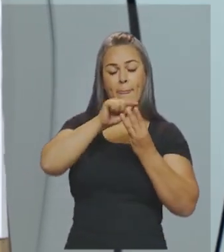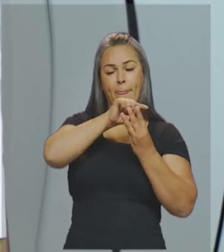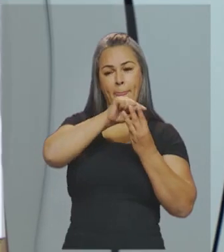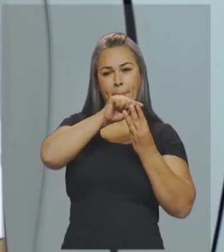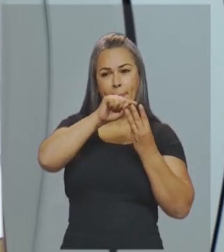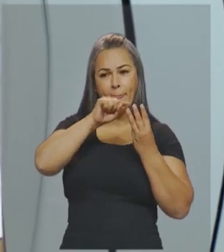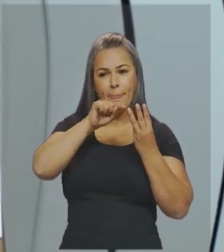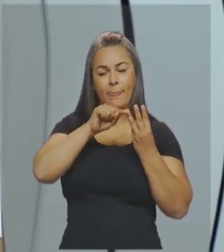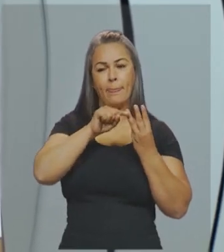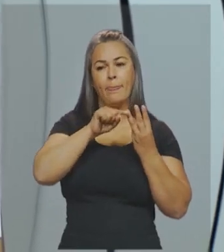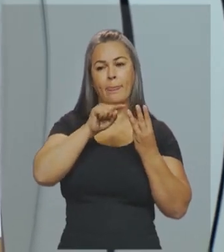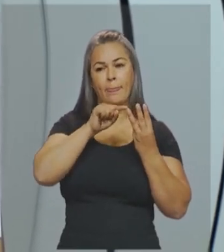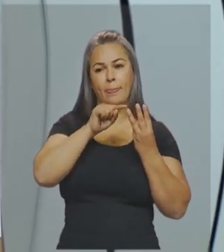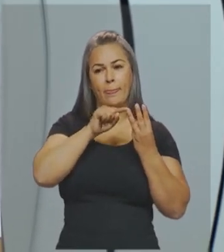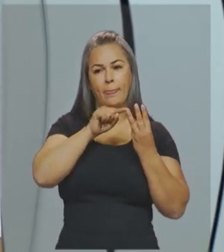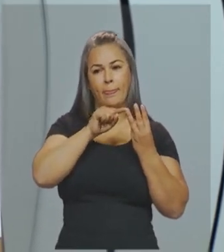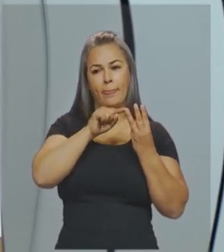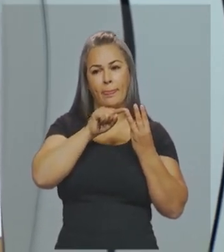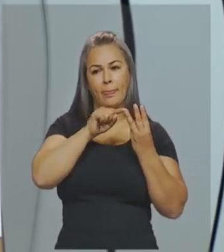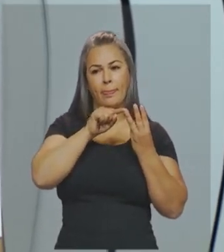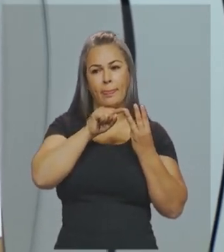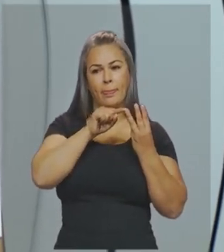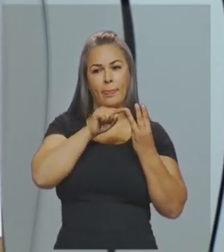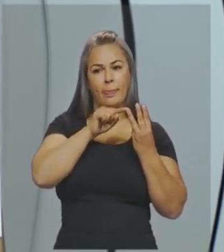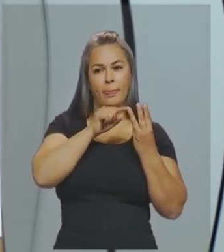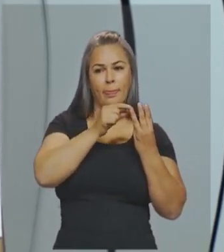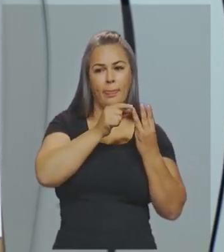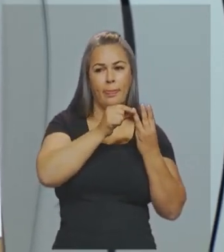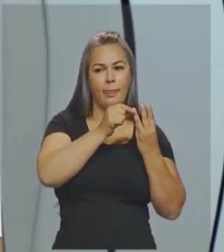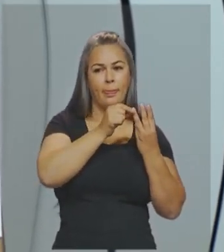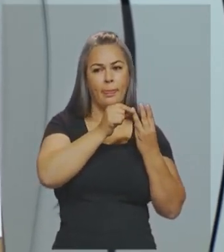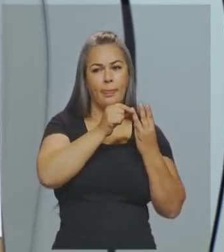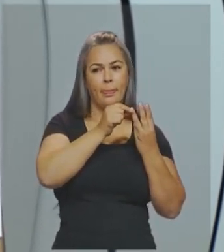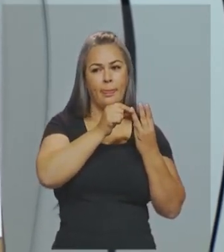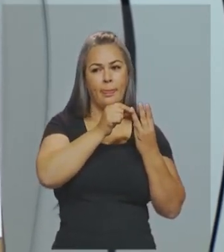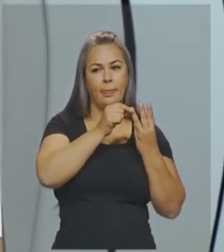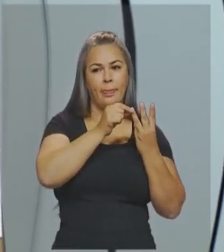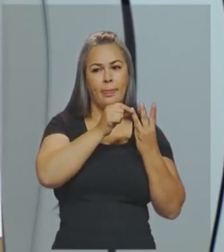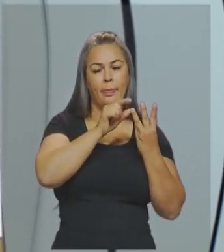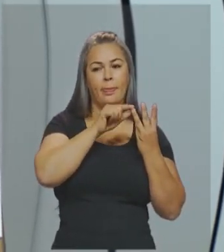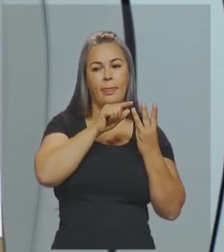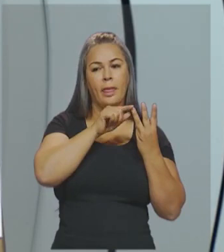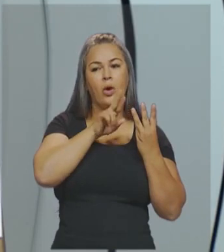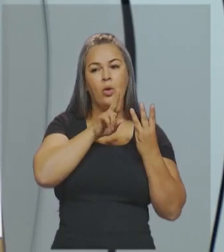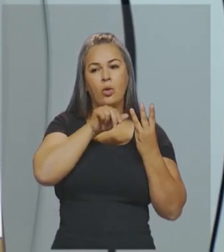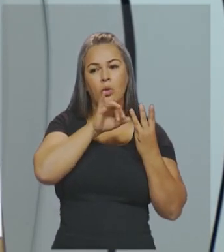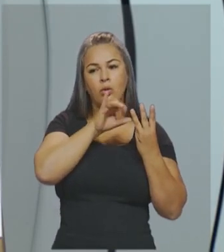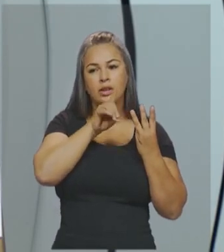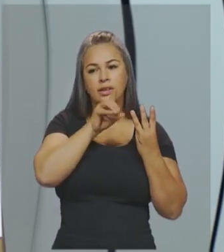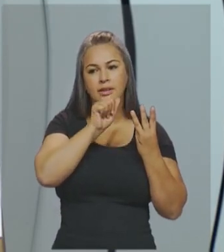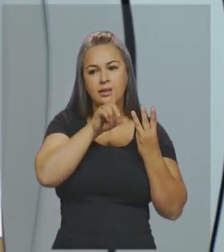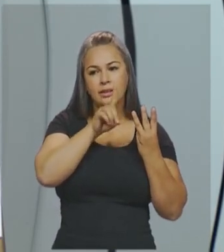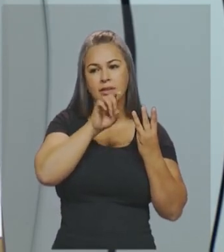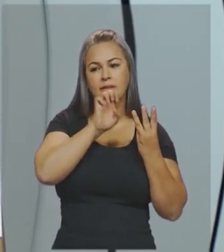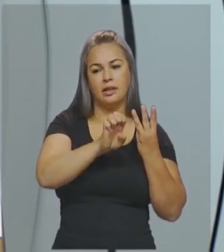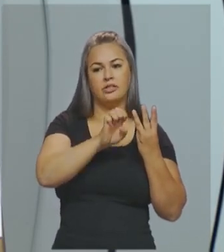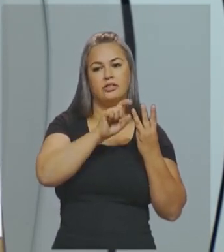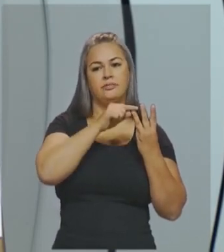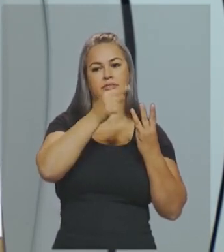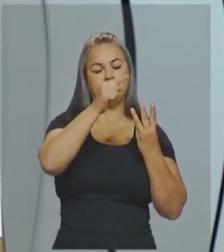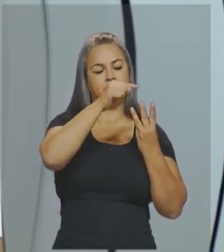lá. Se eu tenho aqui uma unidade, se eu tenho